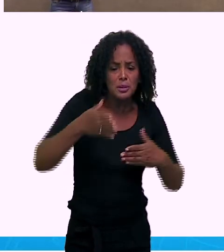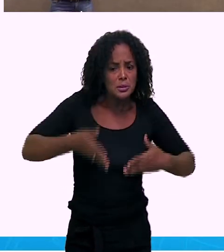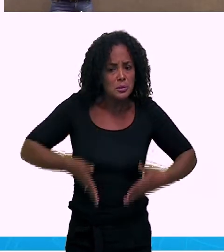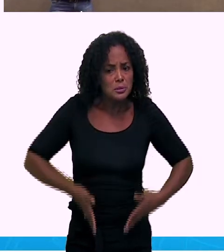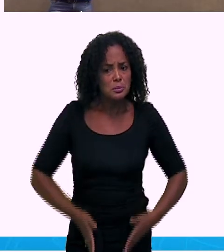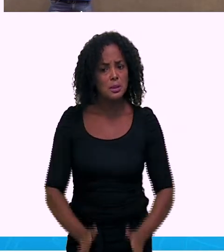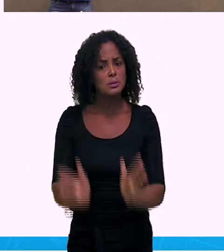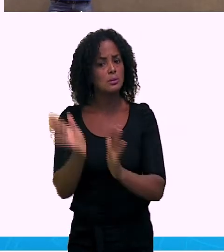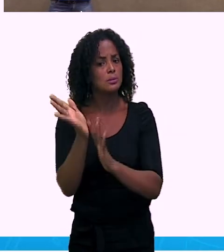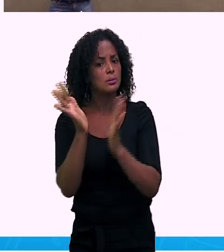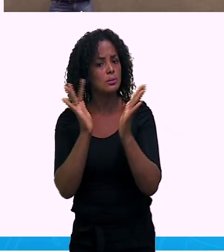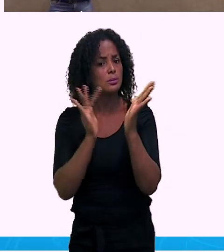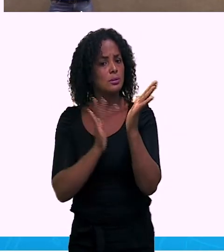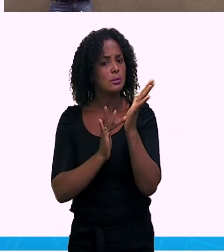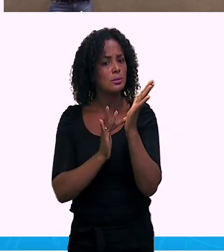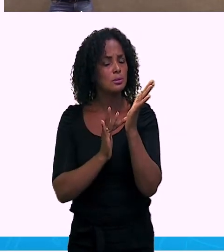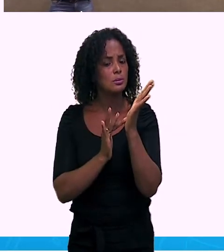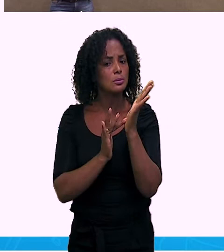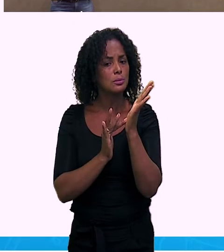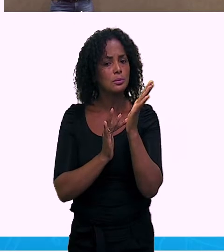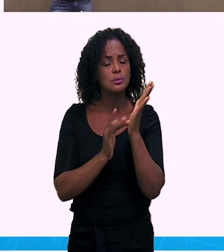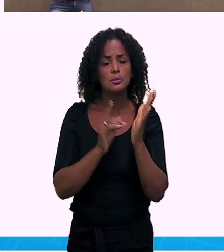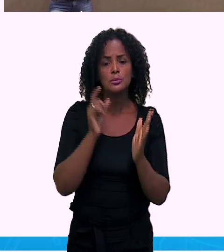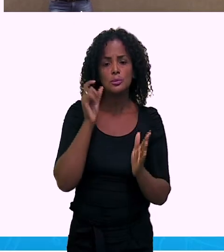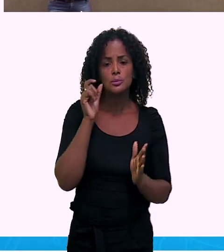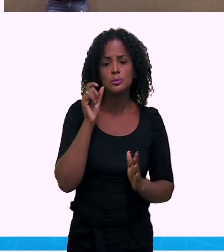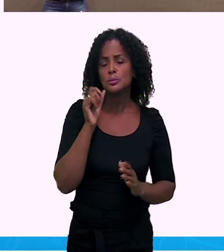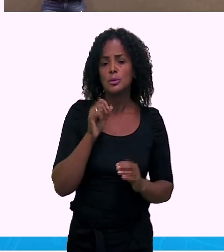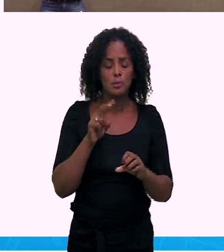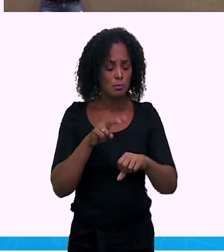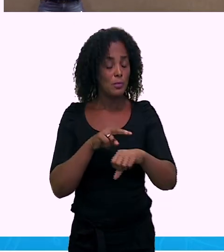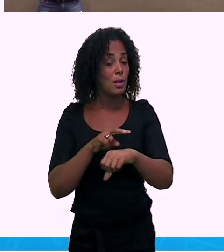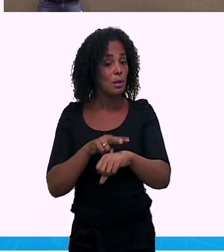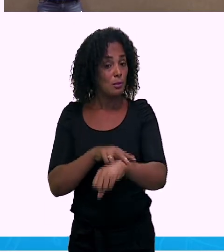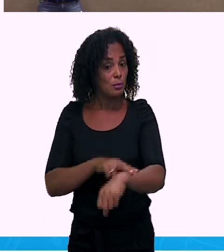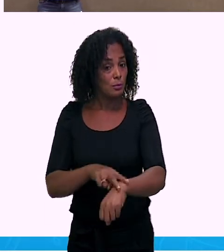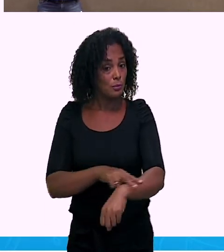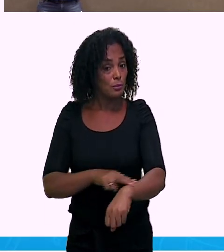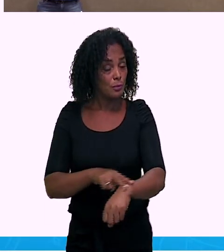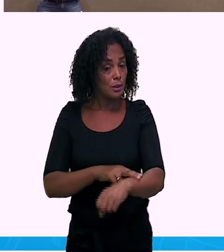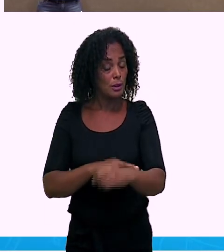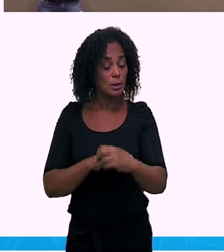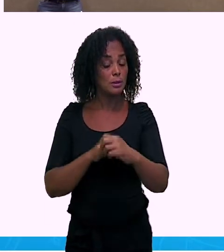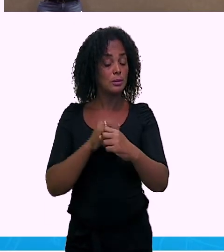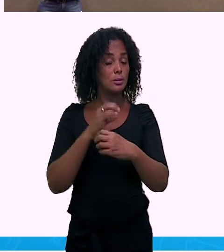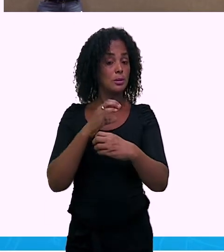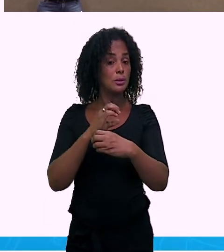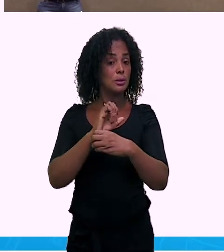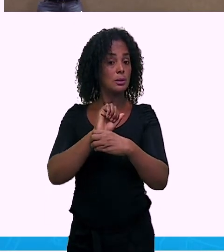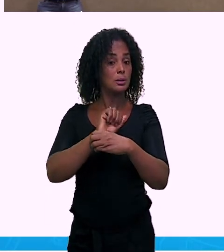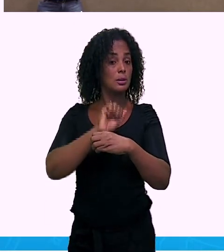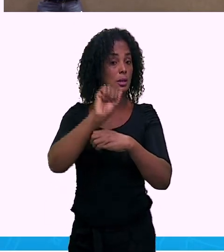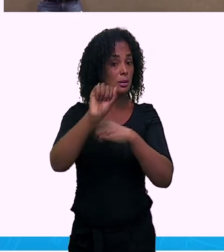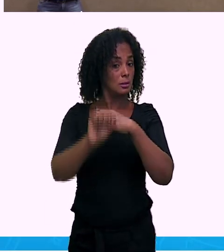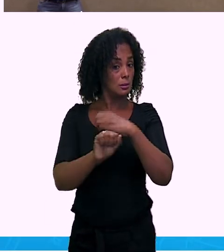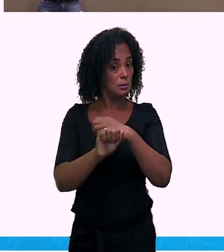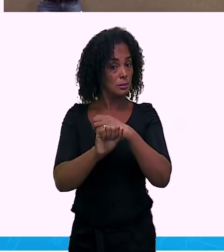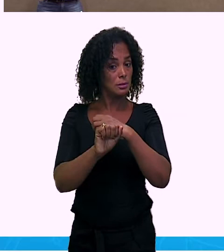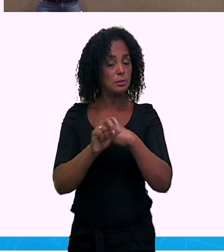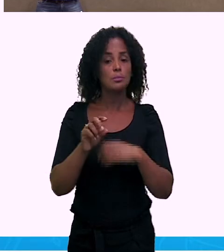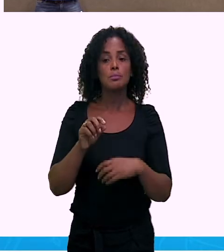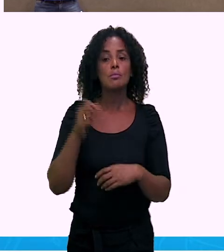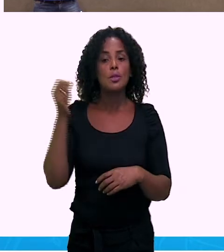Cristo e depois de Cristo de azul. Então são os acontecimentos após esse período. Então,